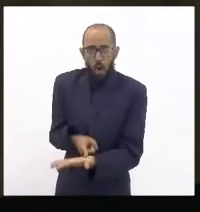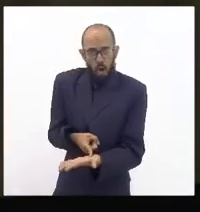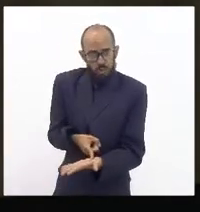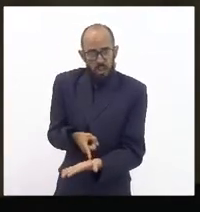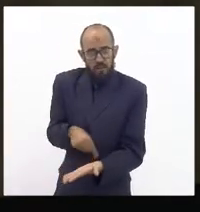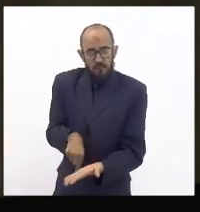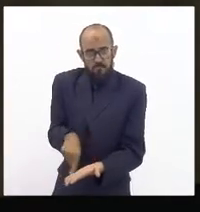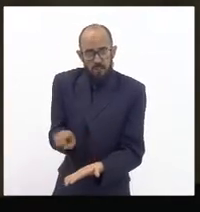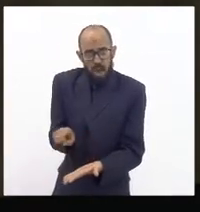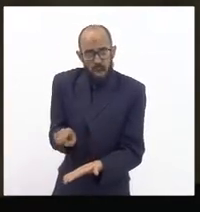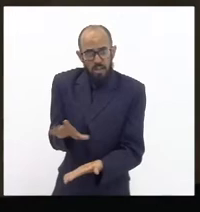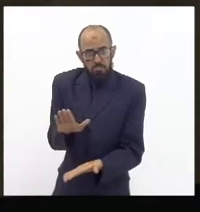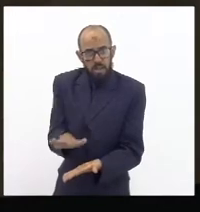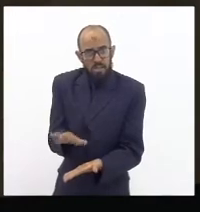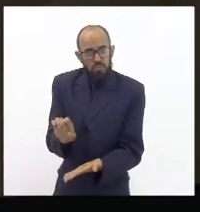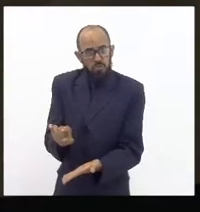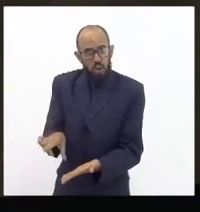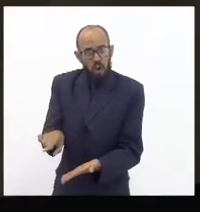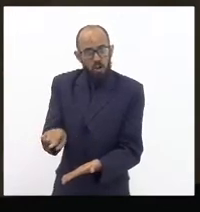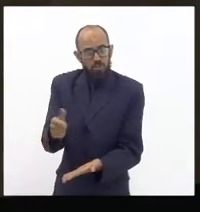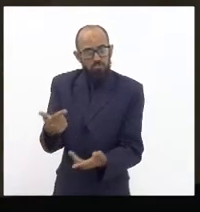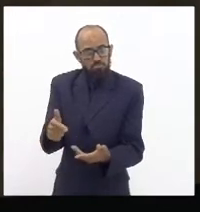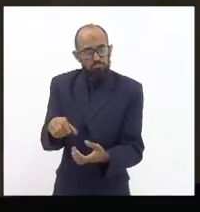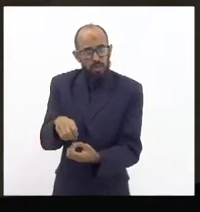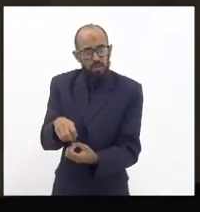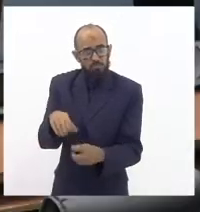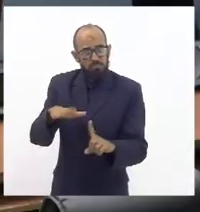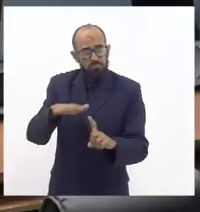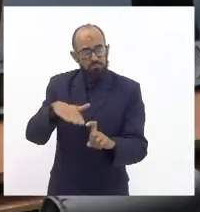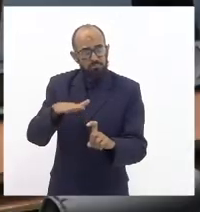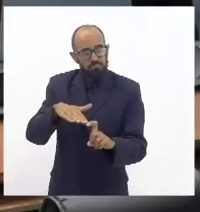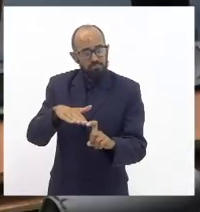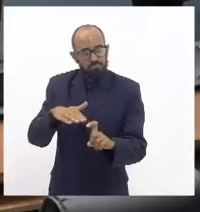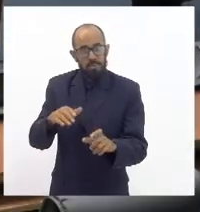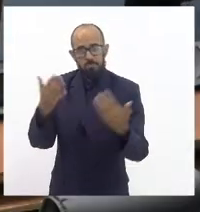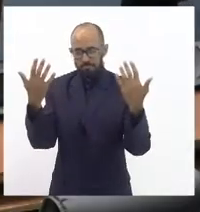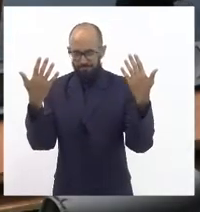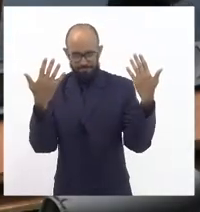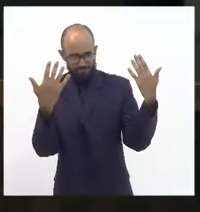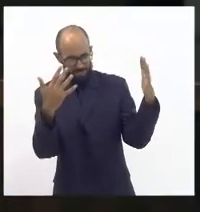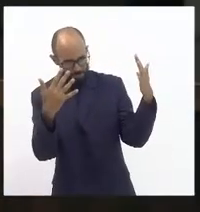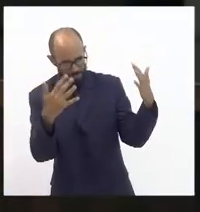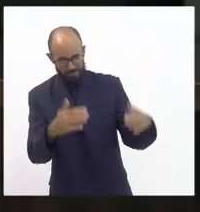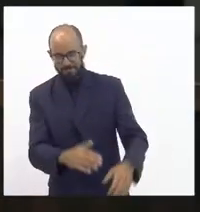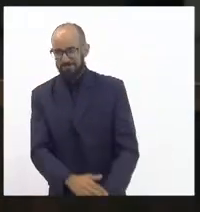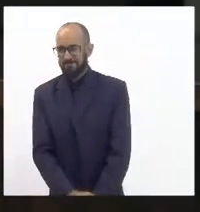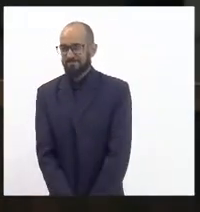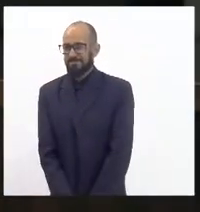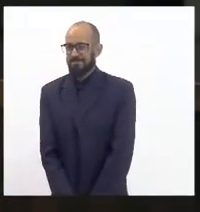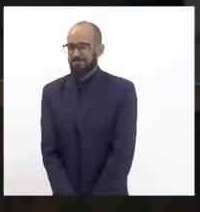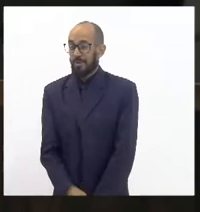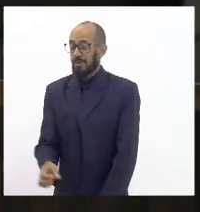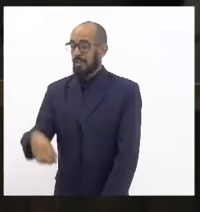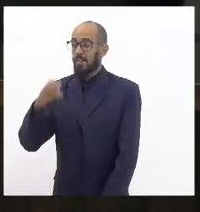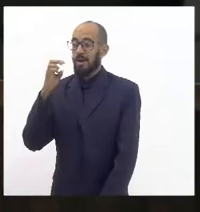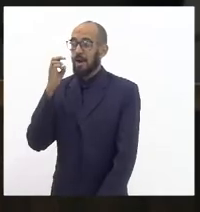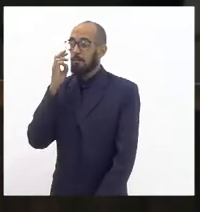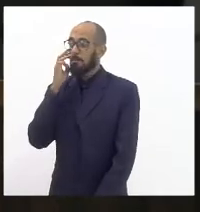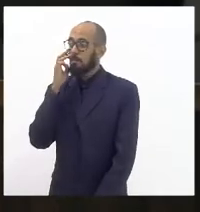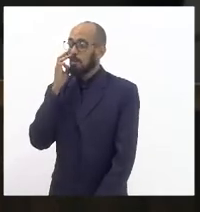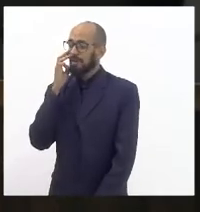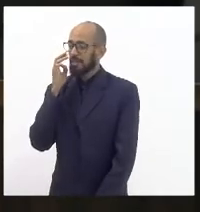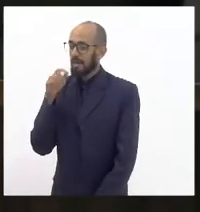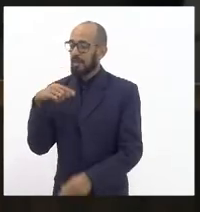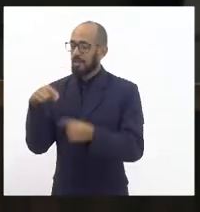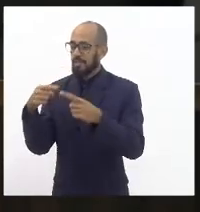apenas sem mistificação e parabéns tem que tá da Mônica em seguida me fez lembrar o